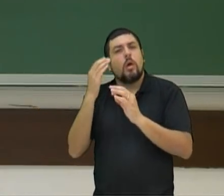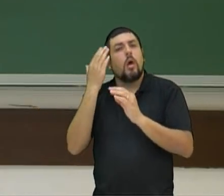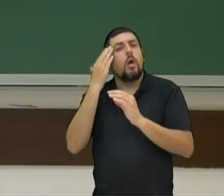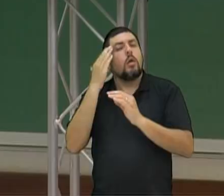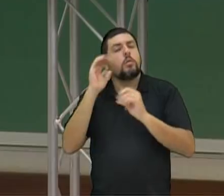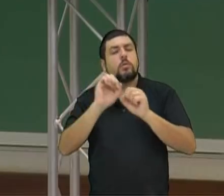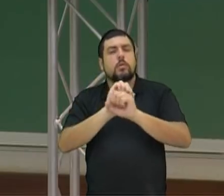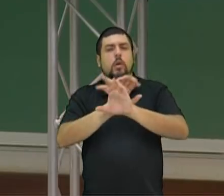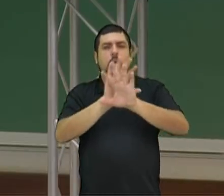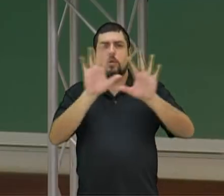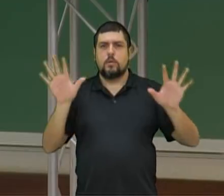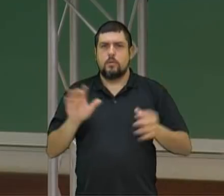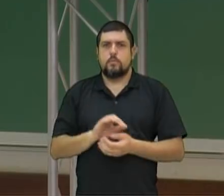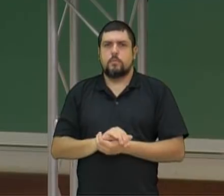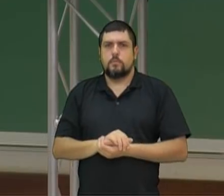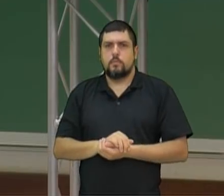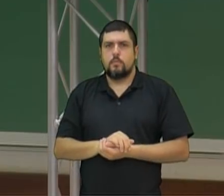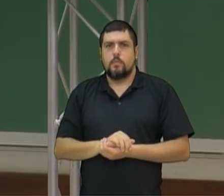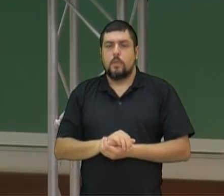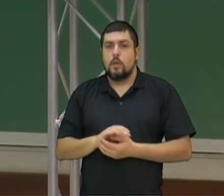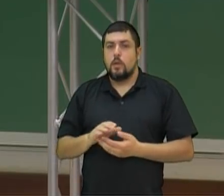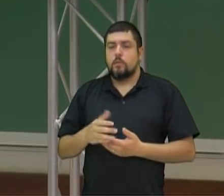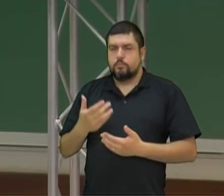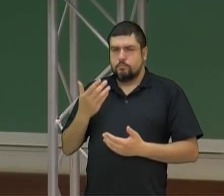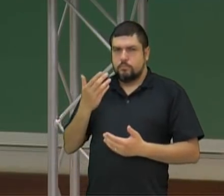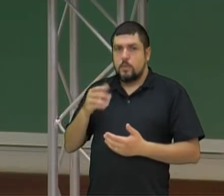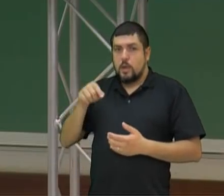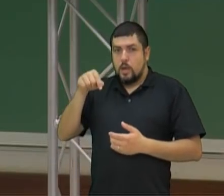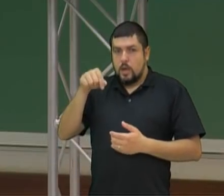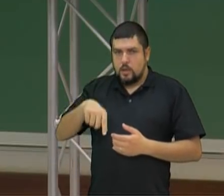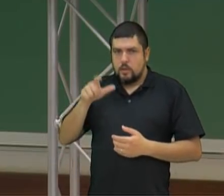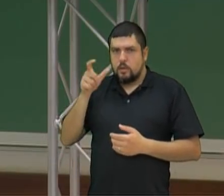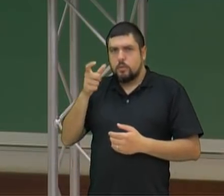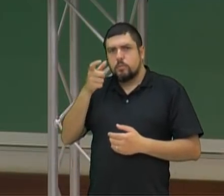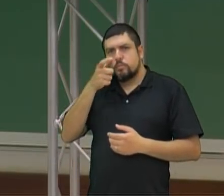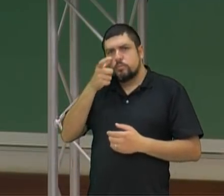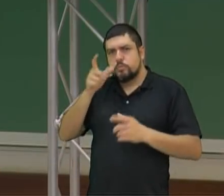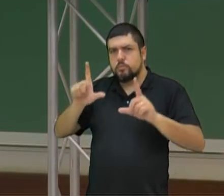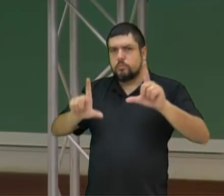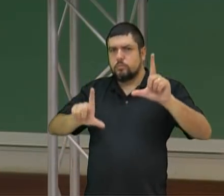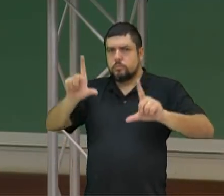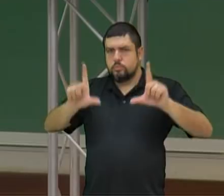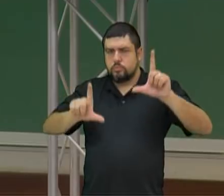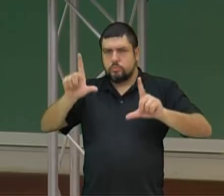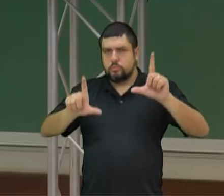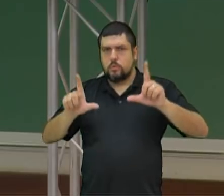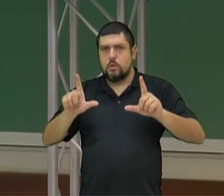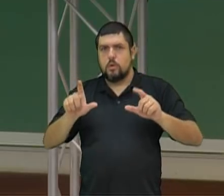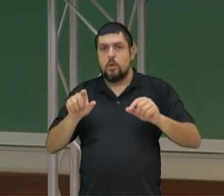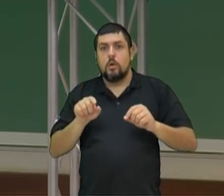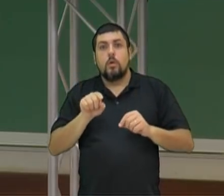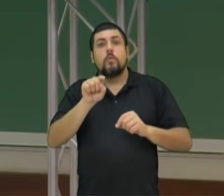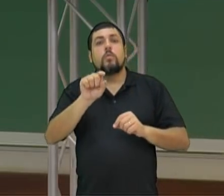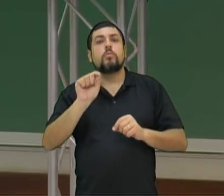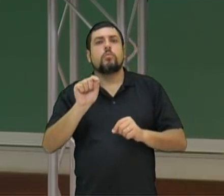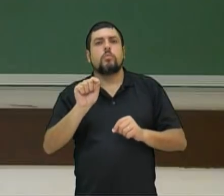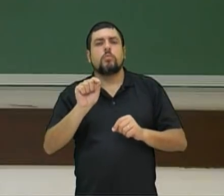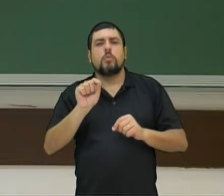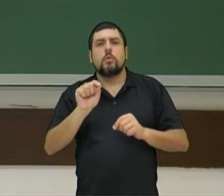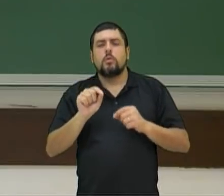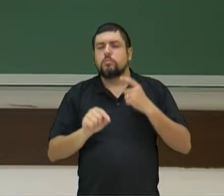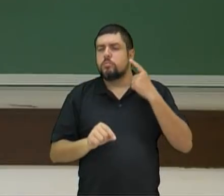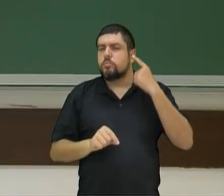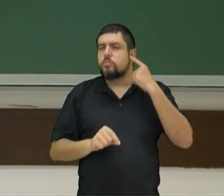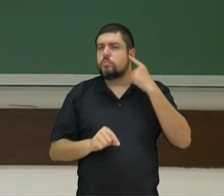no nosso assunto aqui na televisão, quando a gente passa, sobre o sistema nervoso, que você tem que capturar o som, você